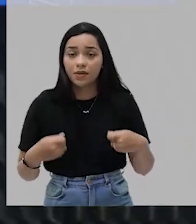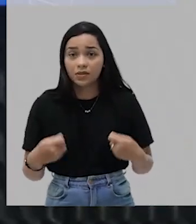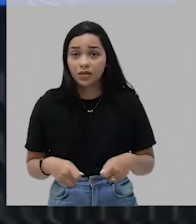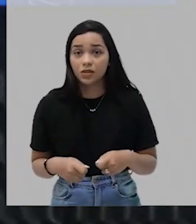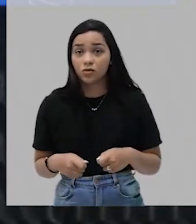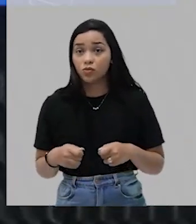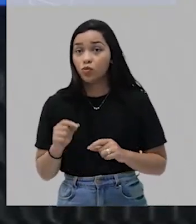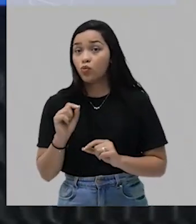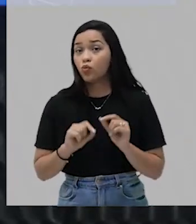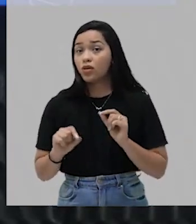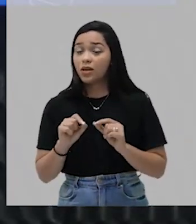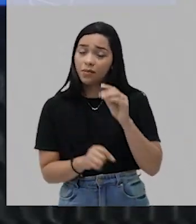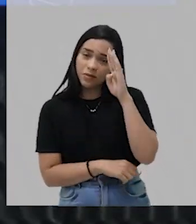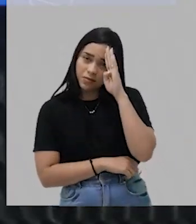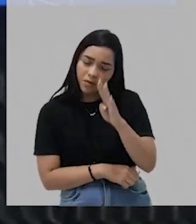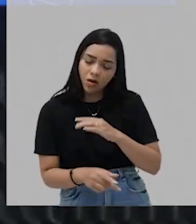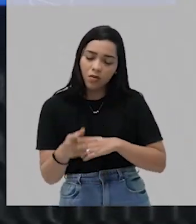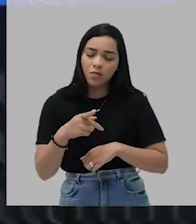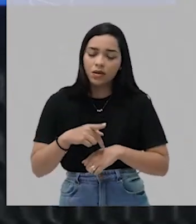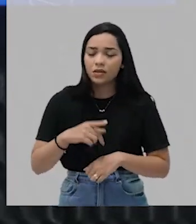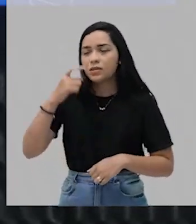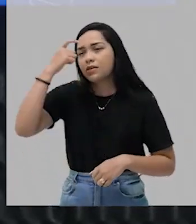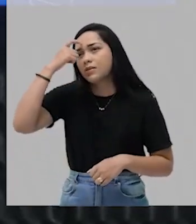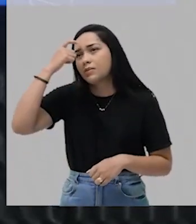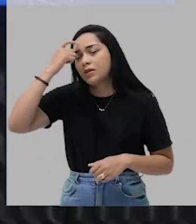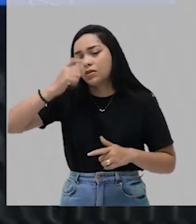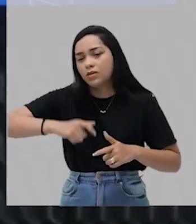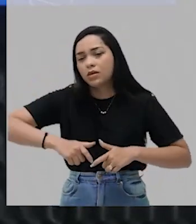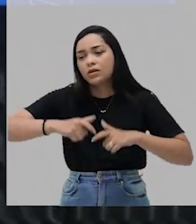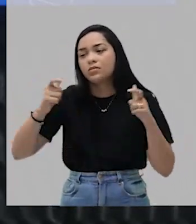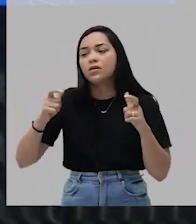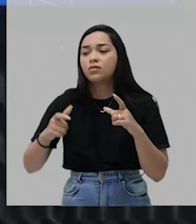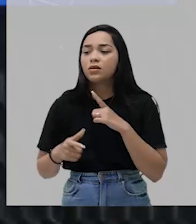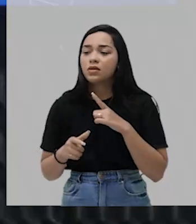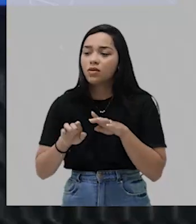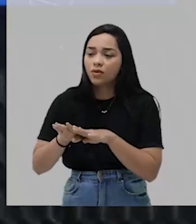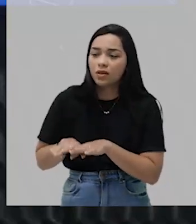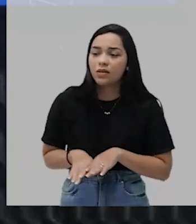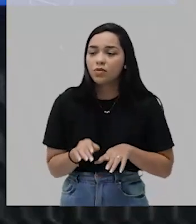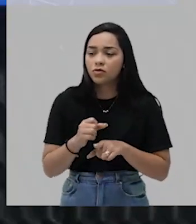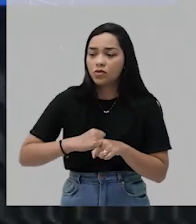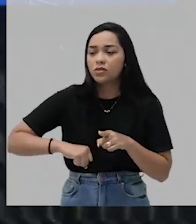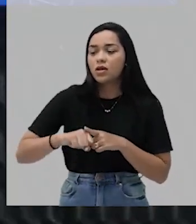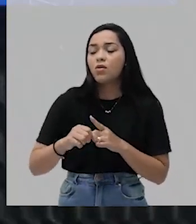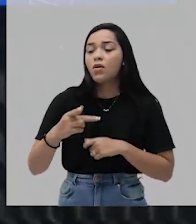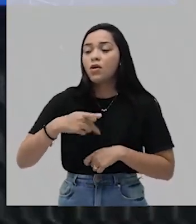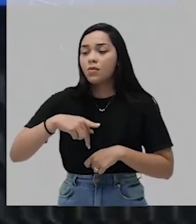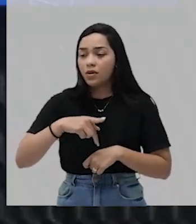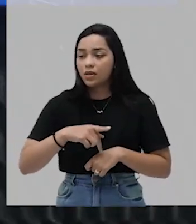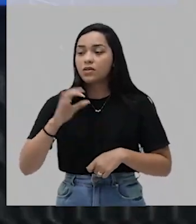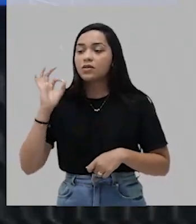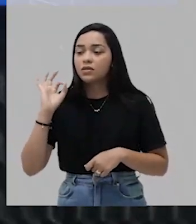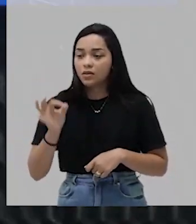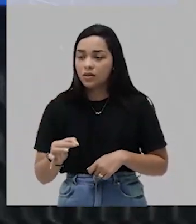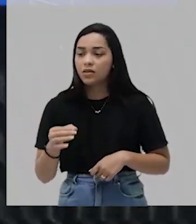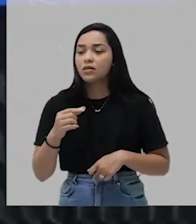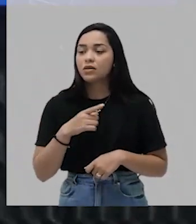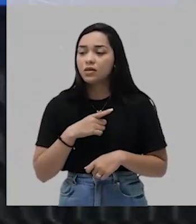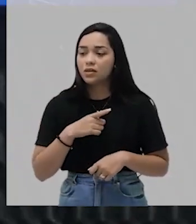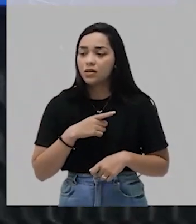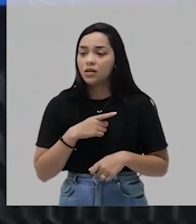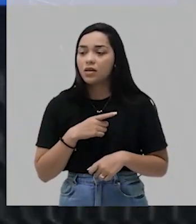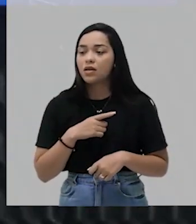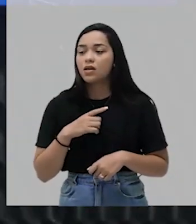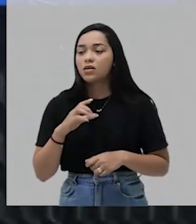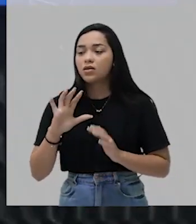de tudo, um país que pensa em um crescimento com equilíbrio social, é um país que, com certeza, o nível